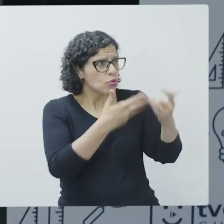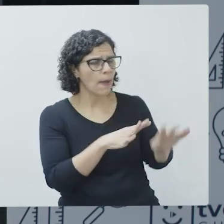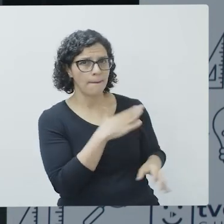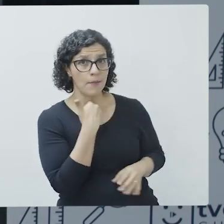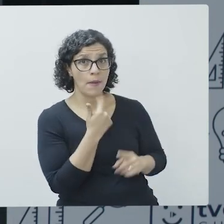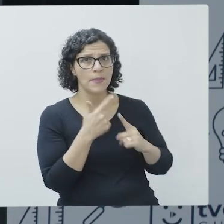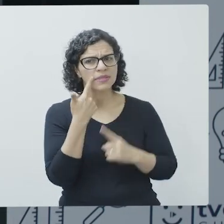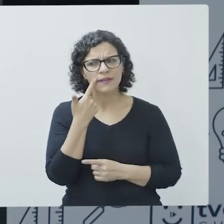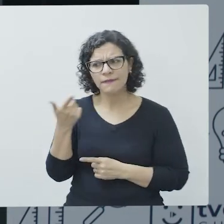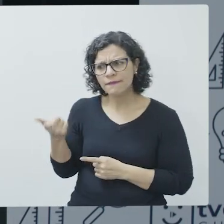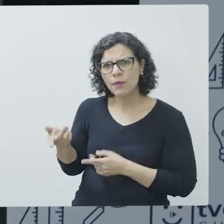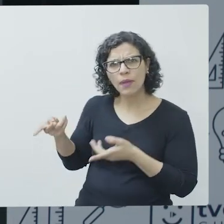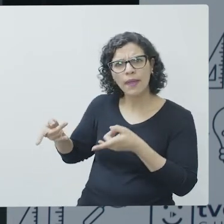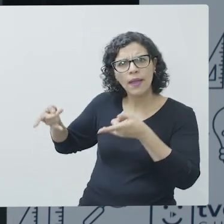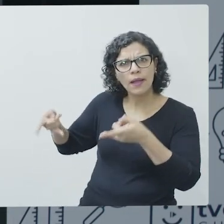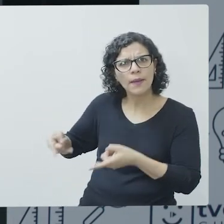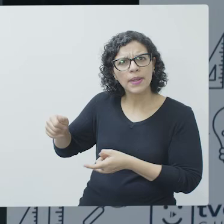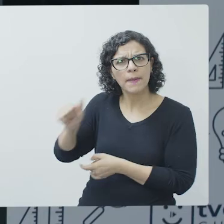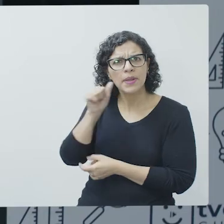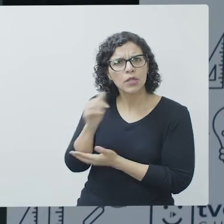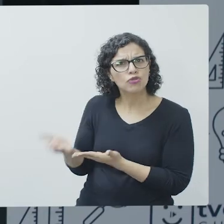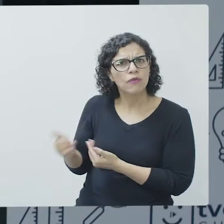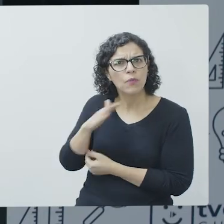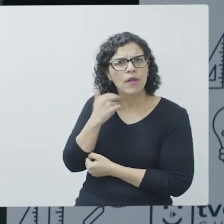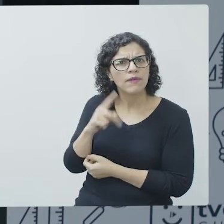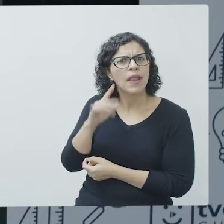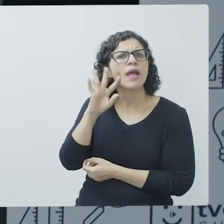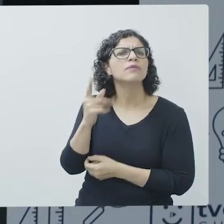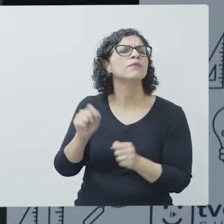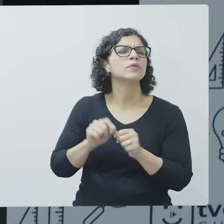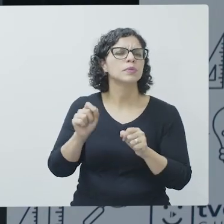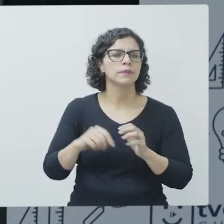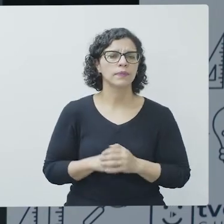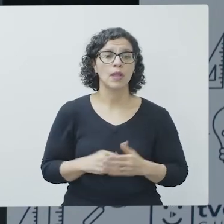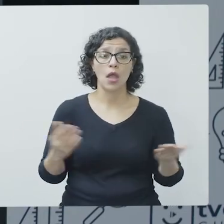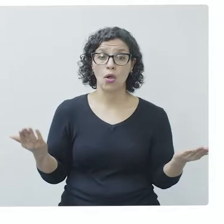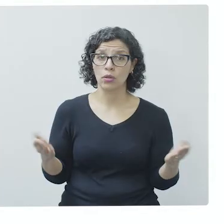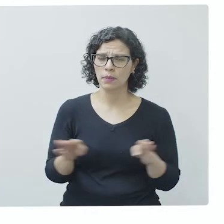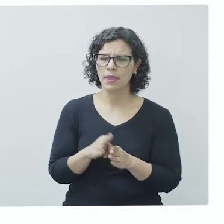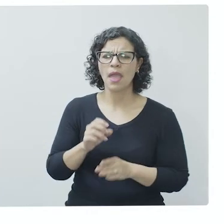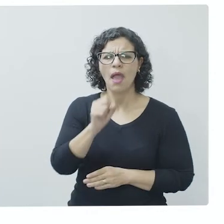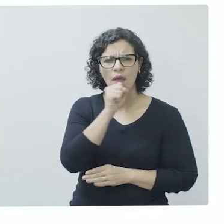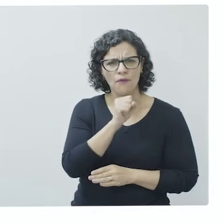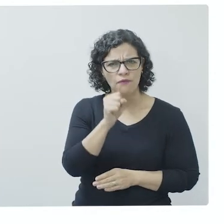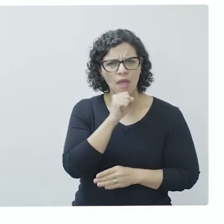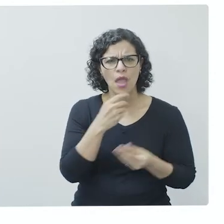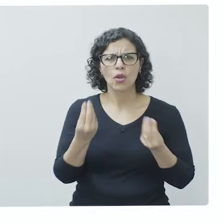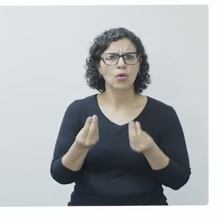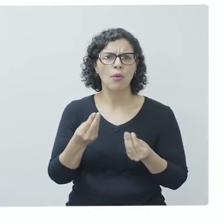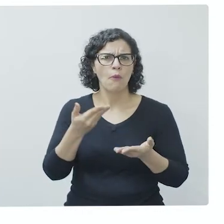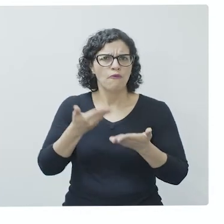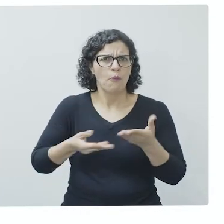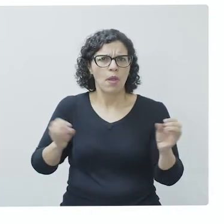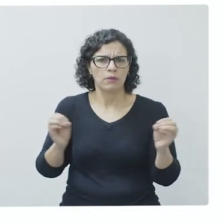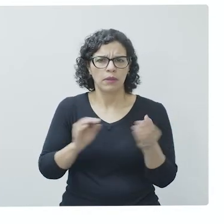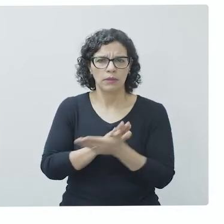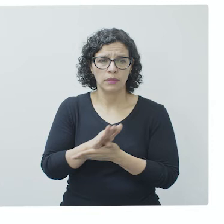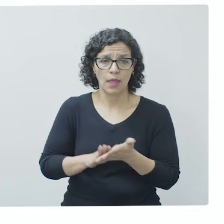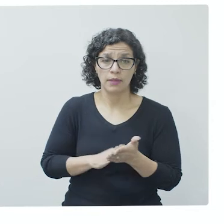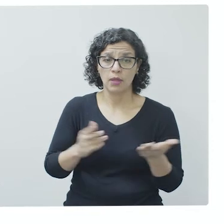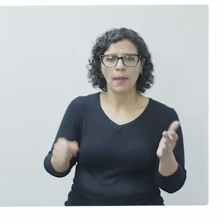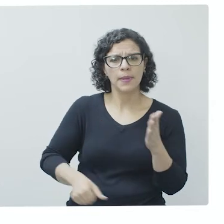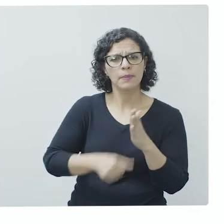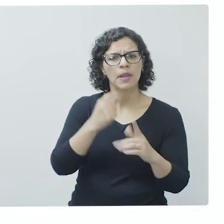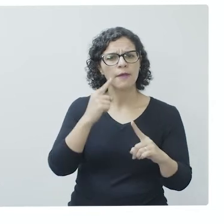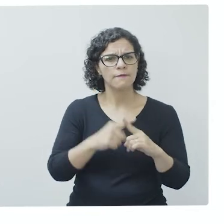morrer, mas ele decidiu alguma coisa. Vamos ver o que ele decidiu? Olha só. Já estou velho, não tenho nada a perder.